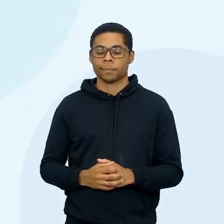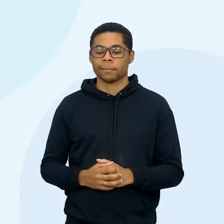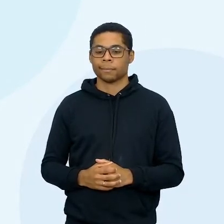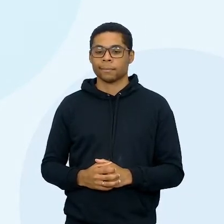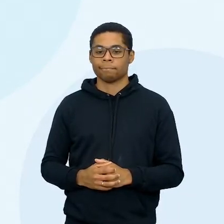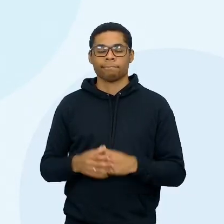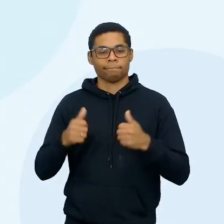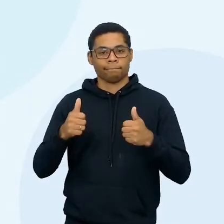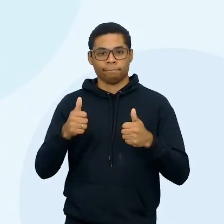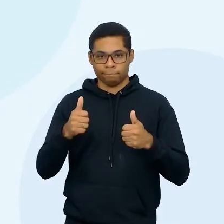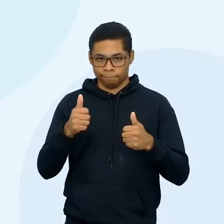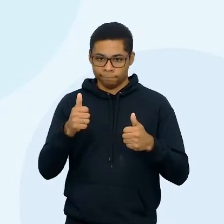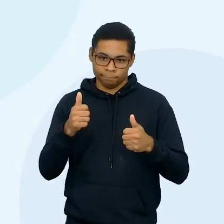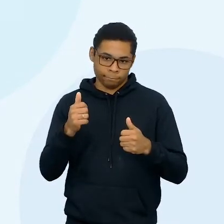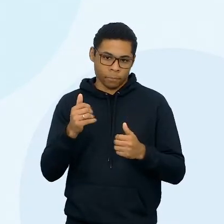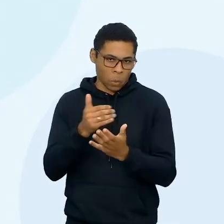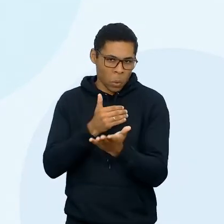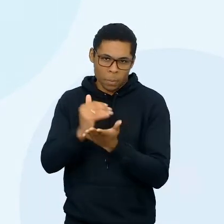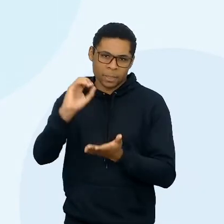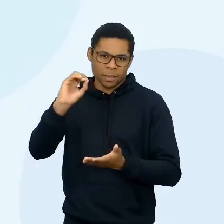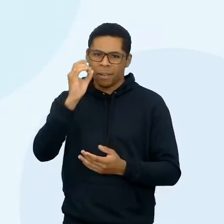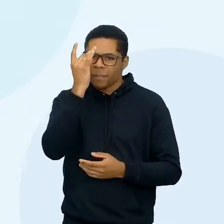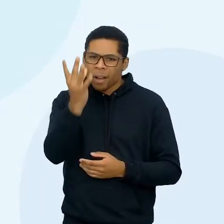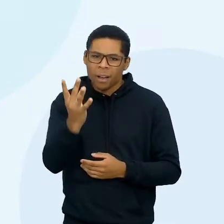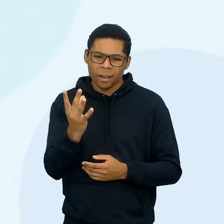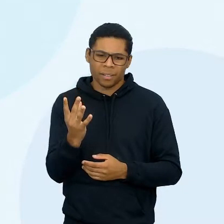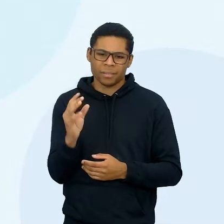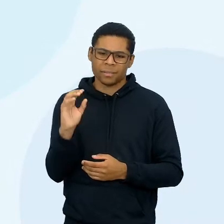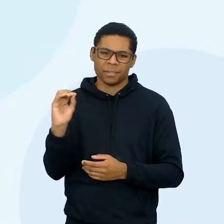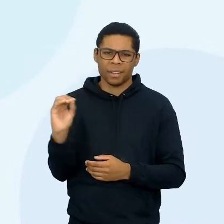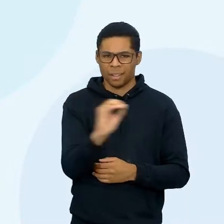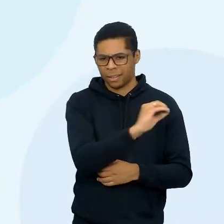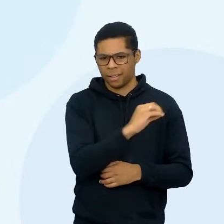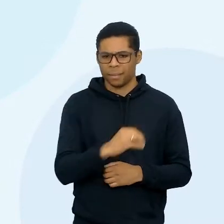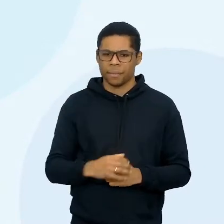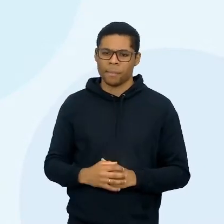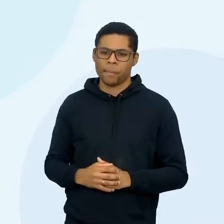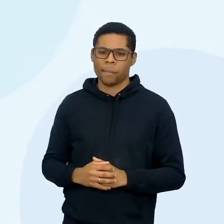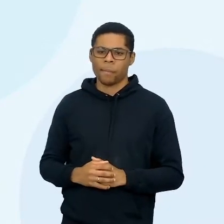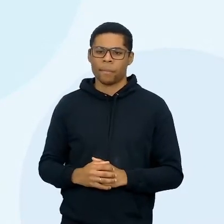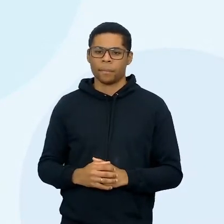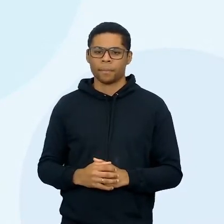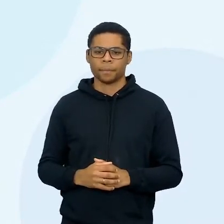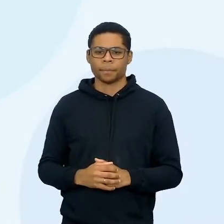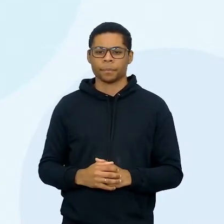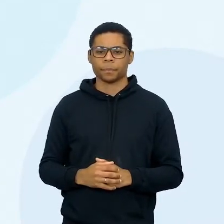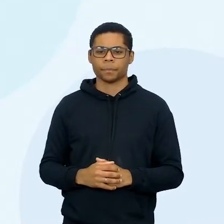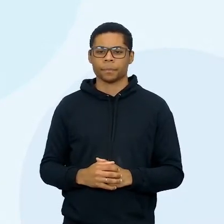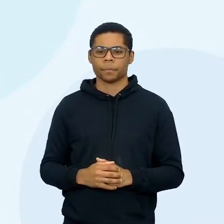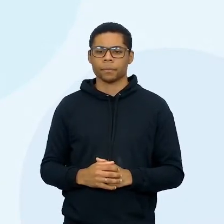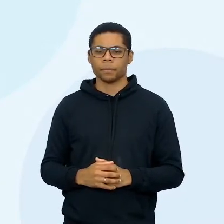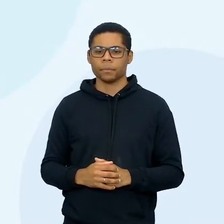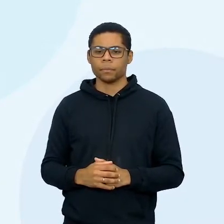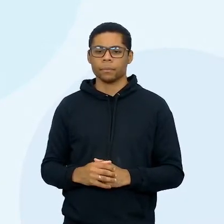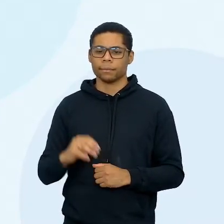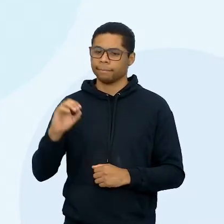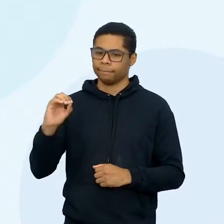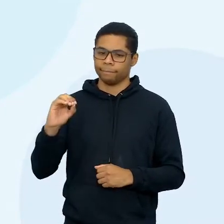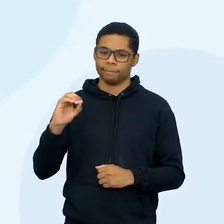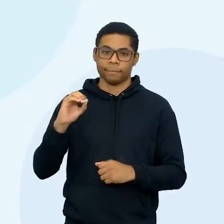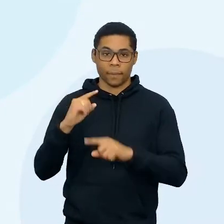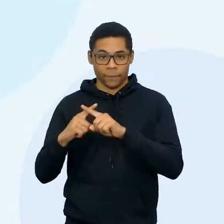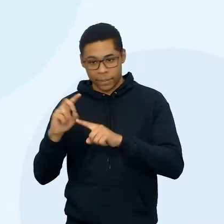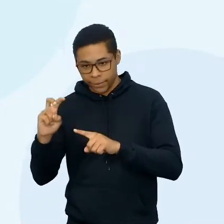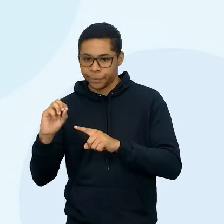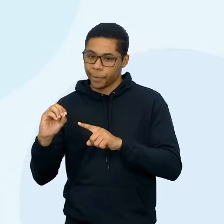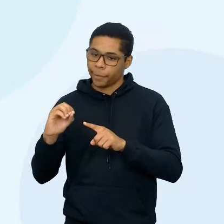Que maravilha, vamos começar com zero. Zero é fácil, anulou todo mundo. Olha lá, 0 vezes 5, 0, 0 vezes 2, 0, 0 vezes